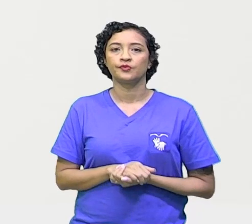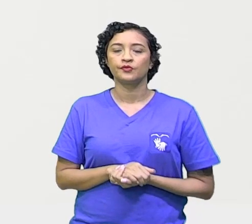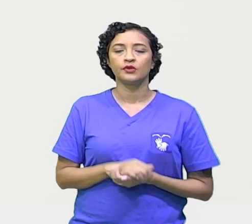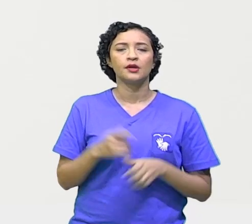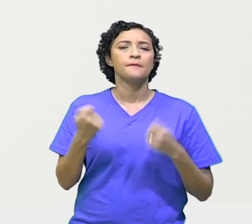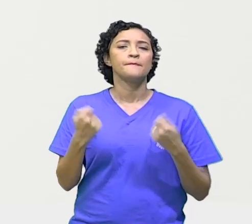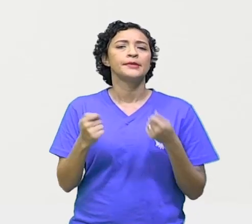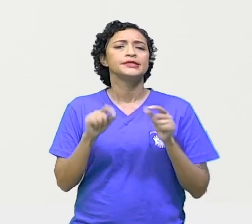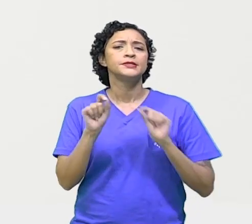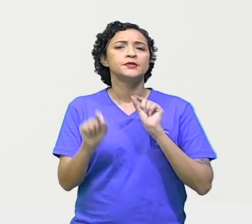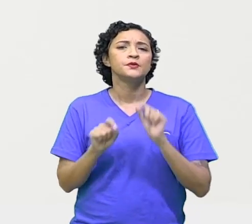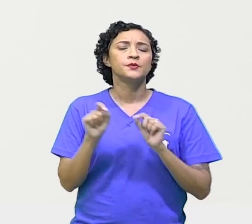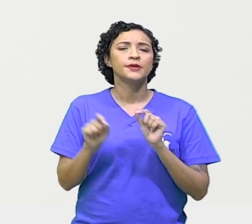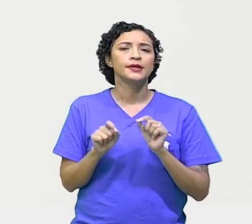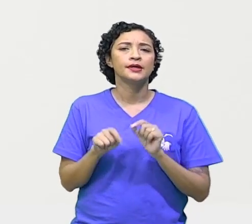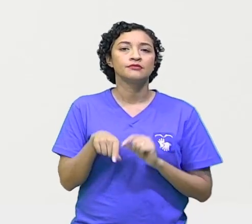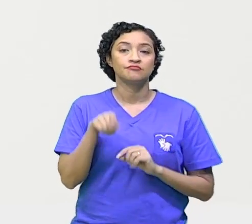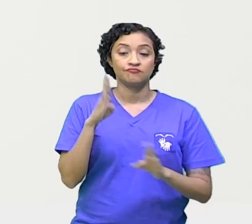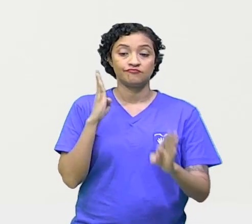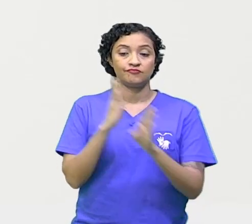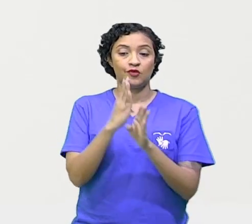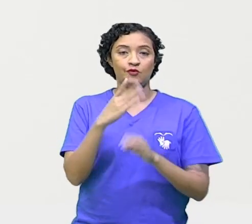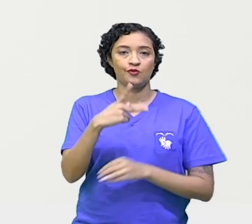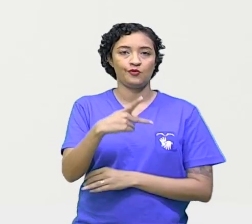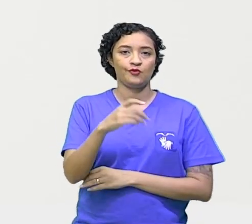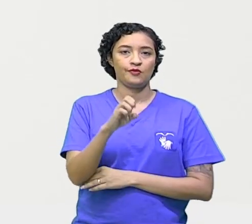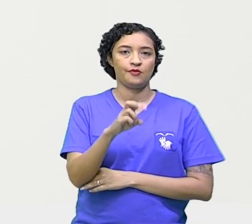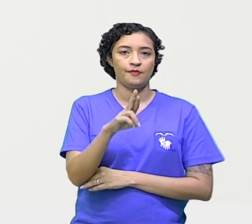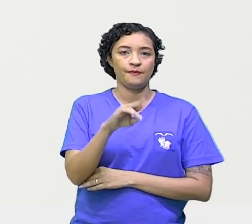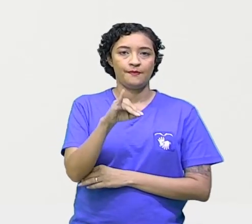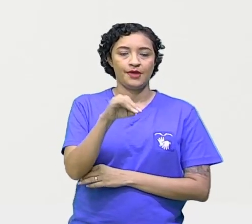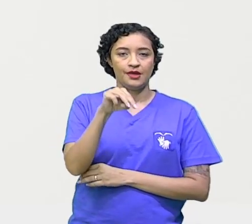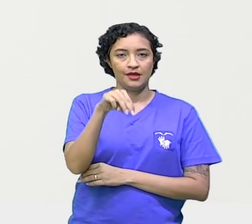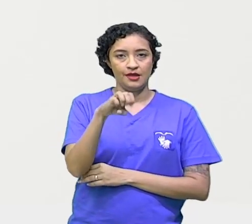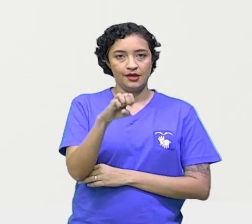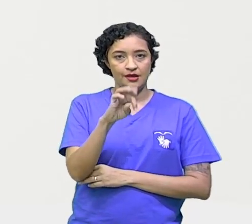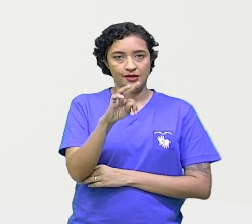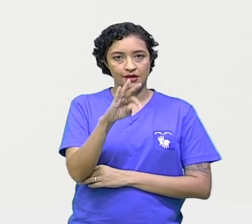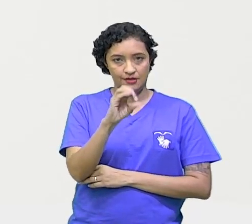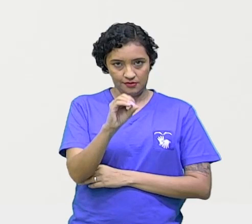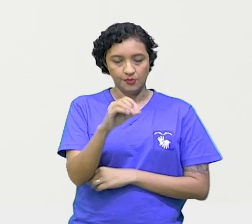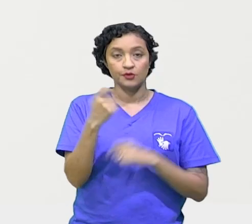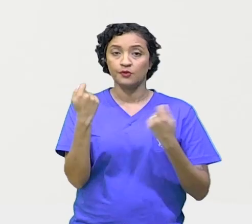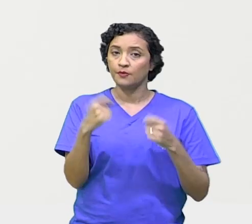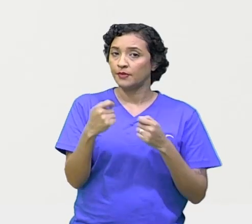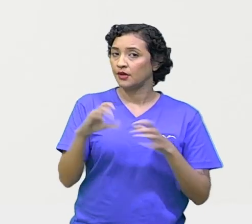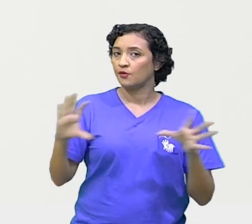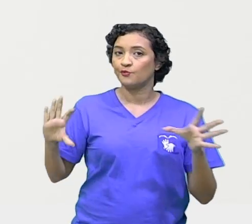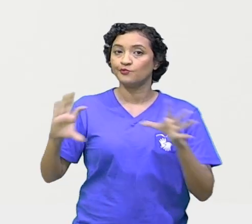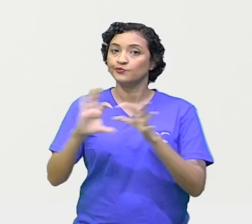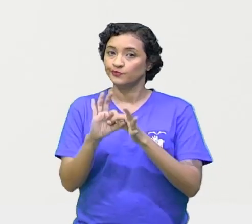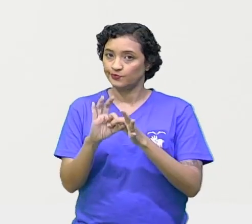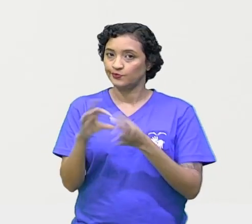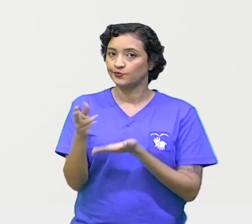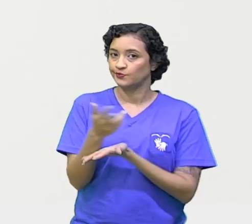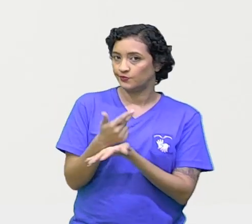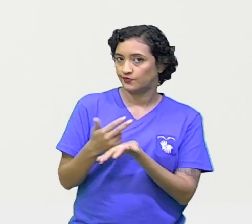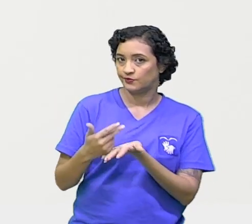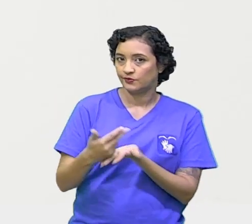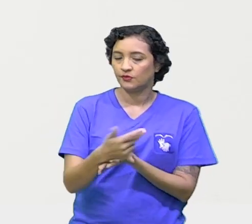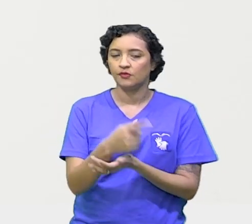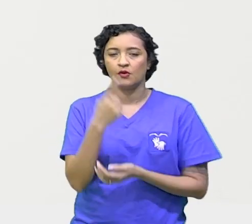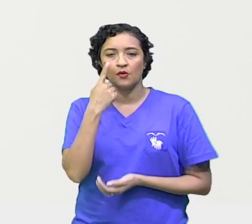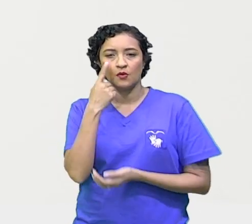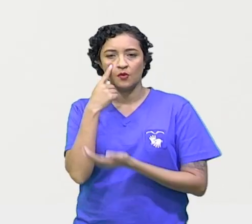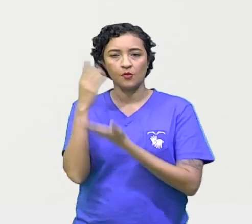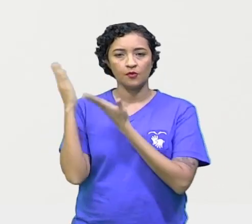valor do perímetro desse trapézio, nós vamos ter que fazer o quê? Composição de figuras. Então, observe que o